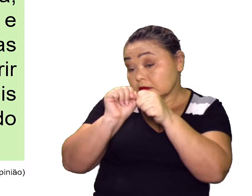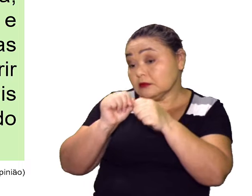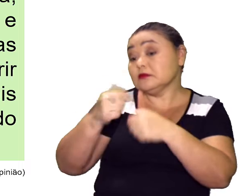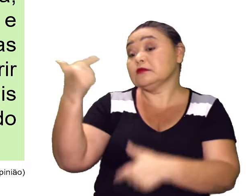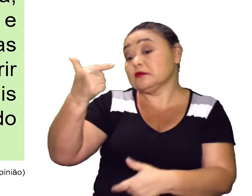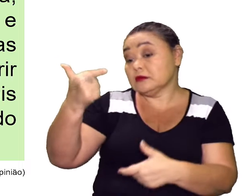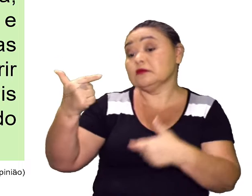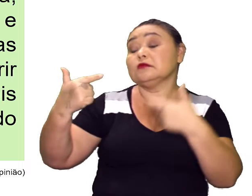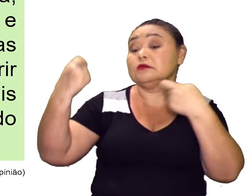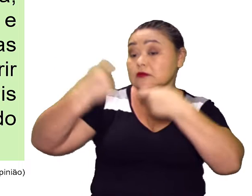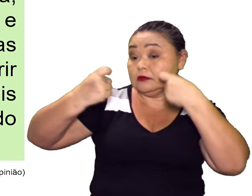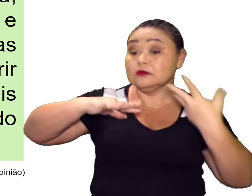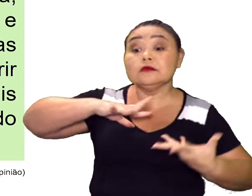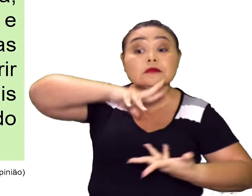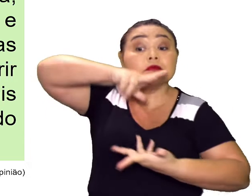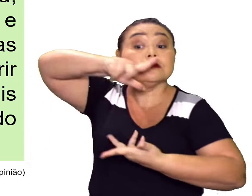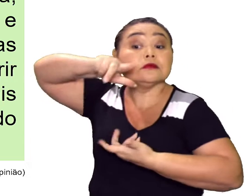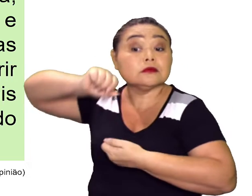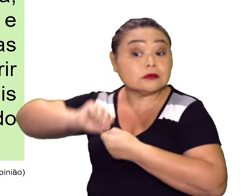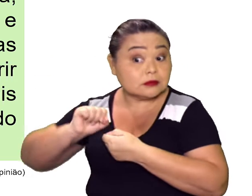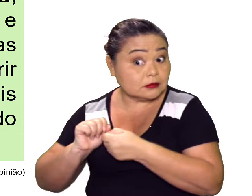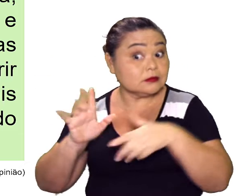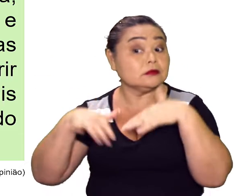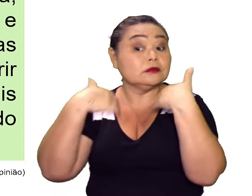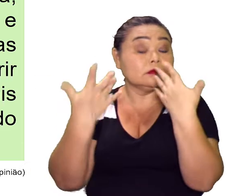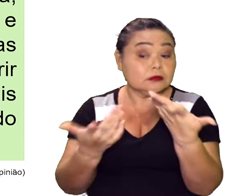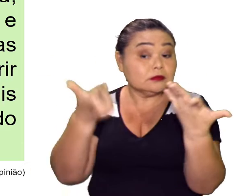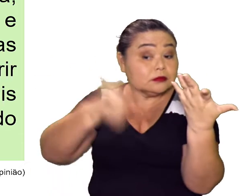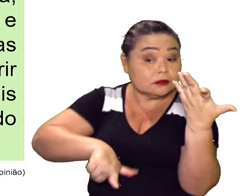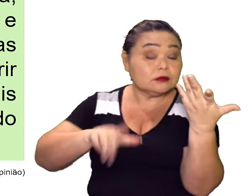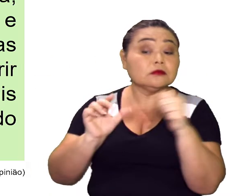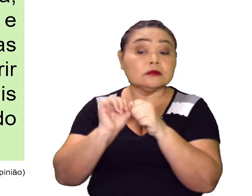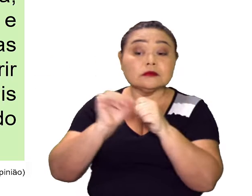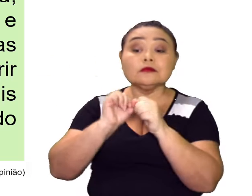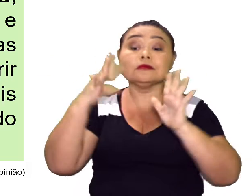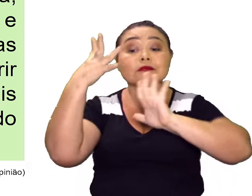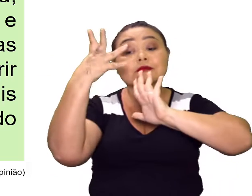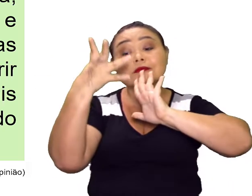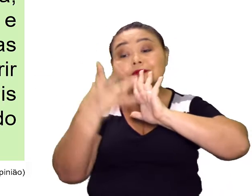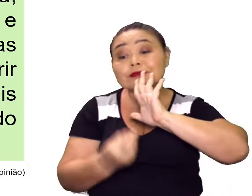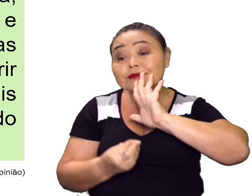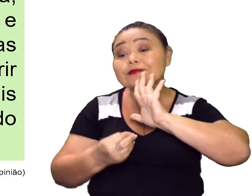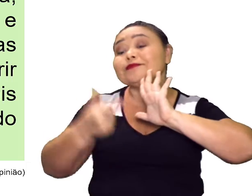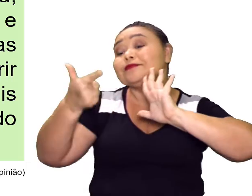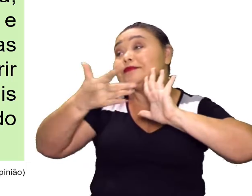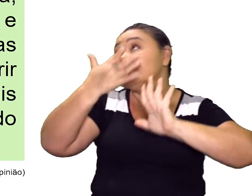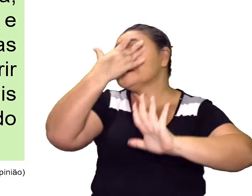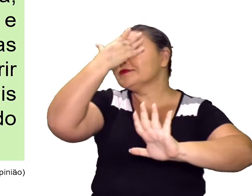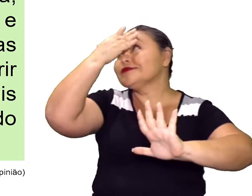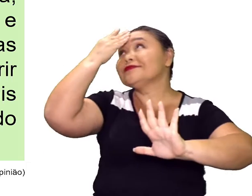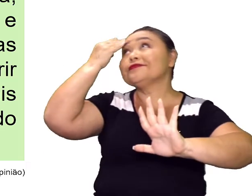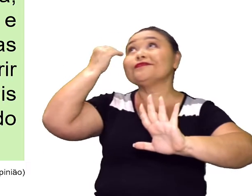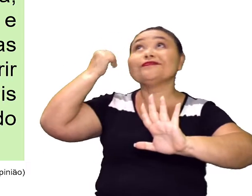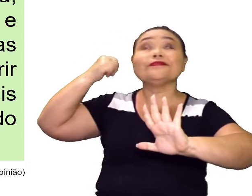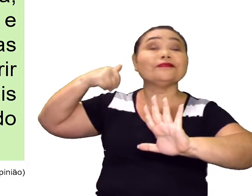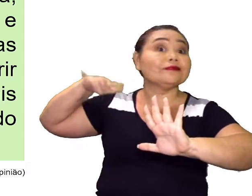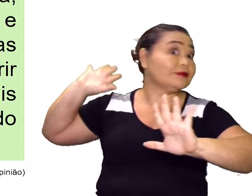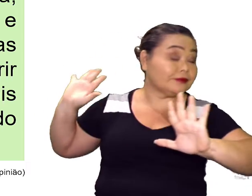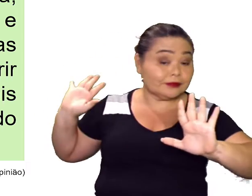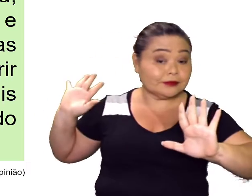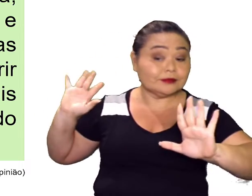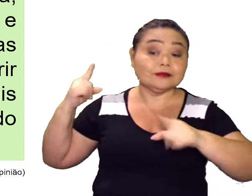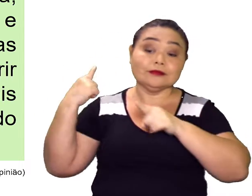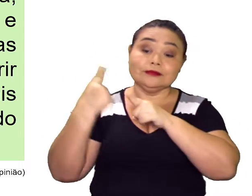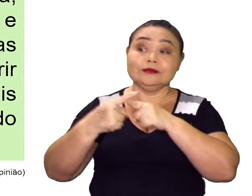Guerra Mundial, porque novamente a Amazônia vai ser esquecida. Ela vai ser esquecida porque